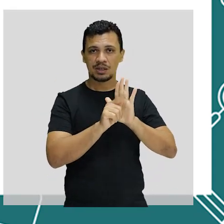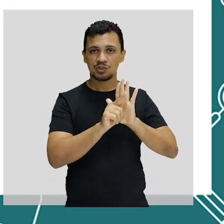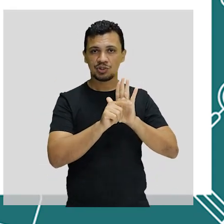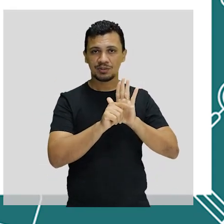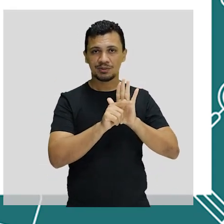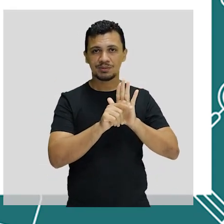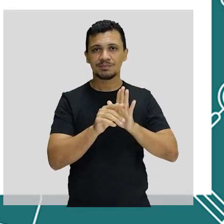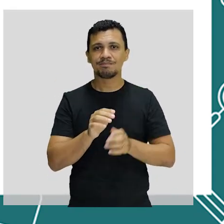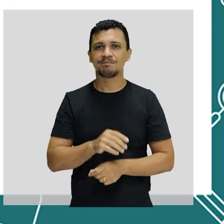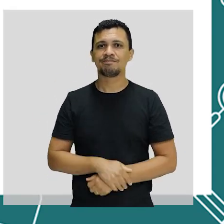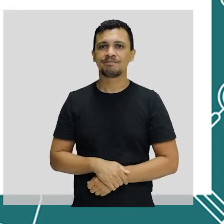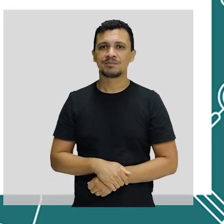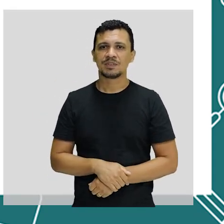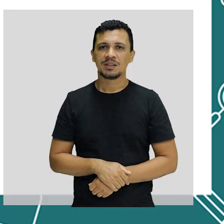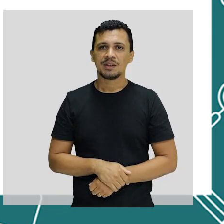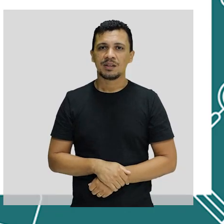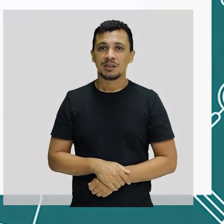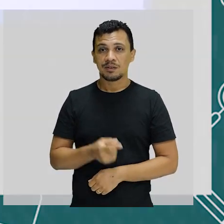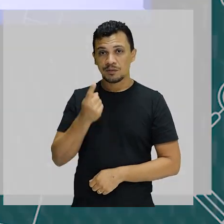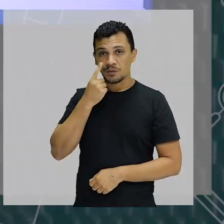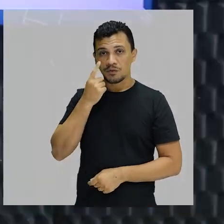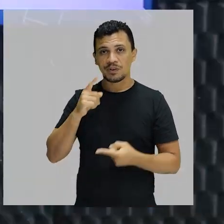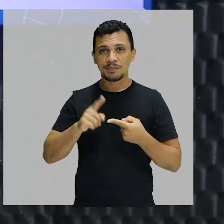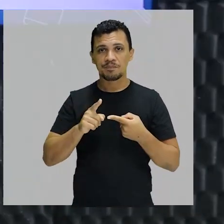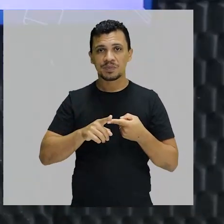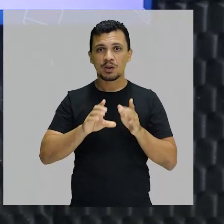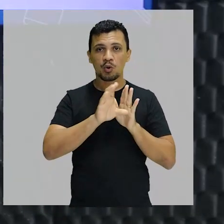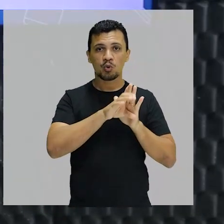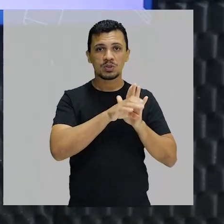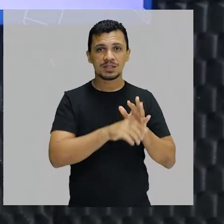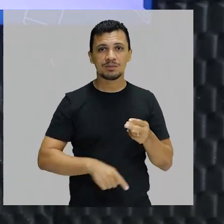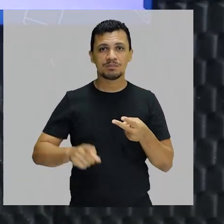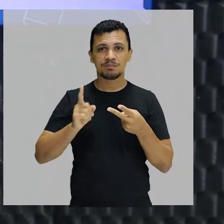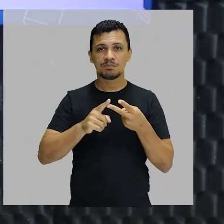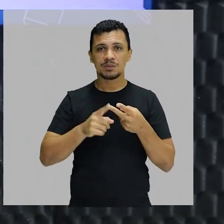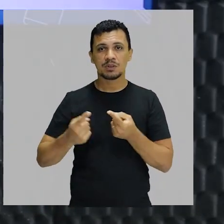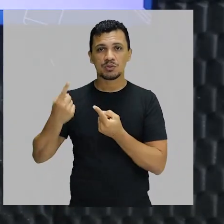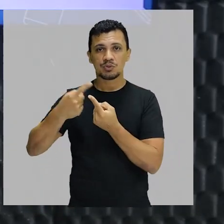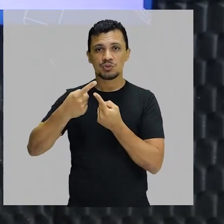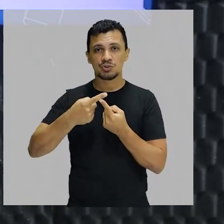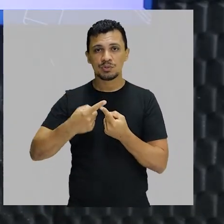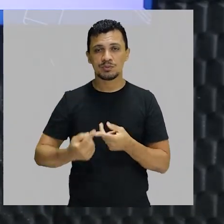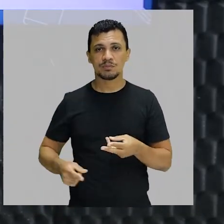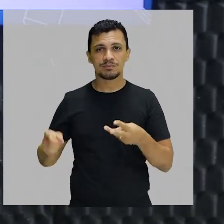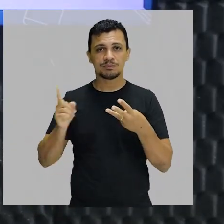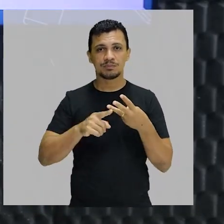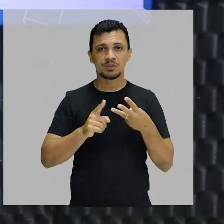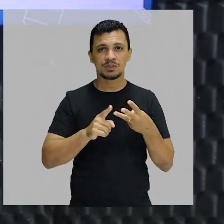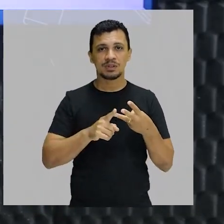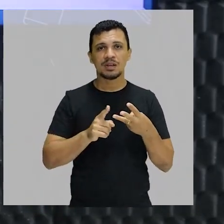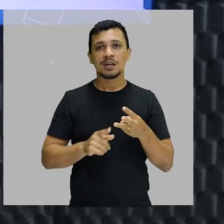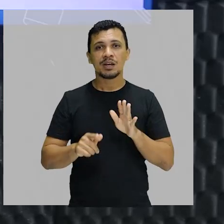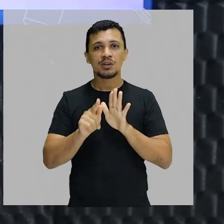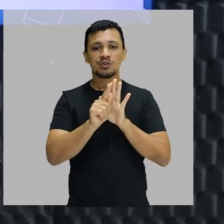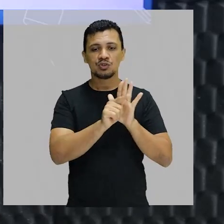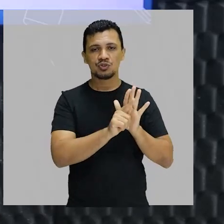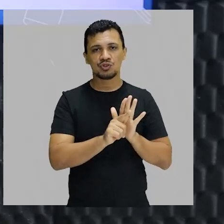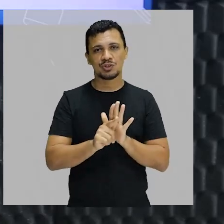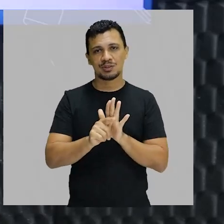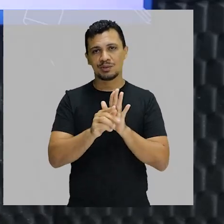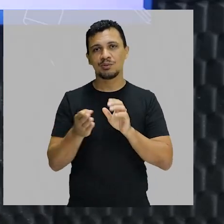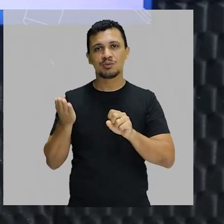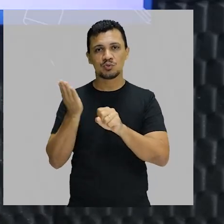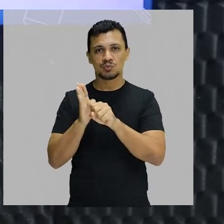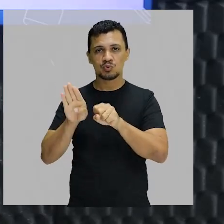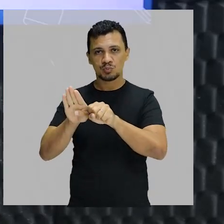e gêneros. Então, nós vamos ver o conceito, a sua classificação e o gênero de los substantivos, que é o